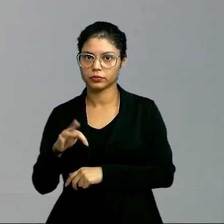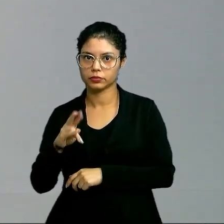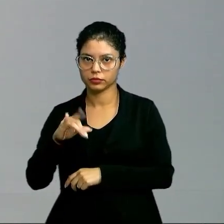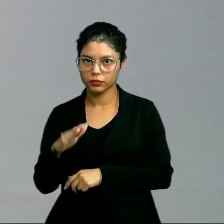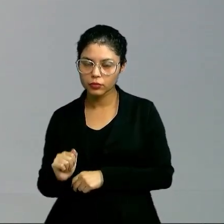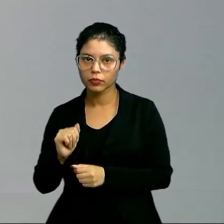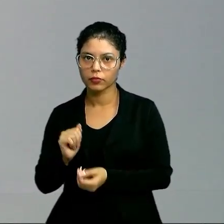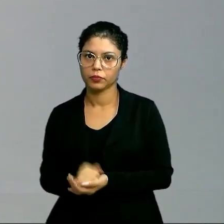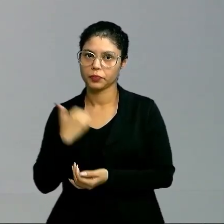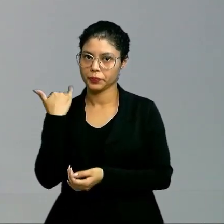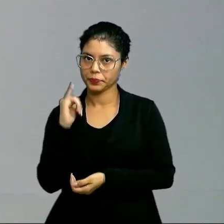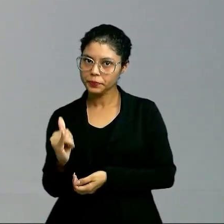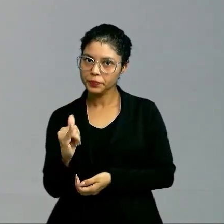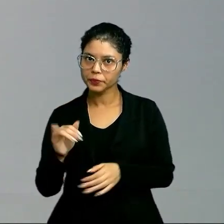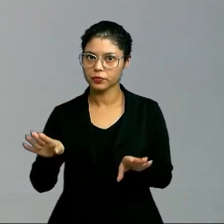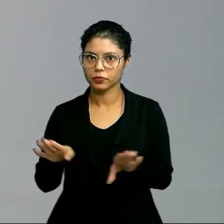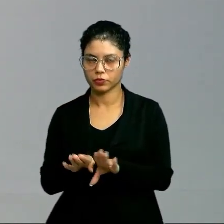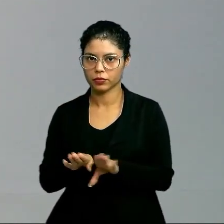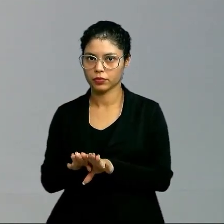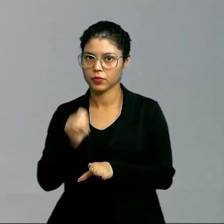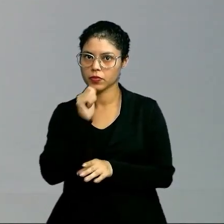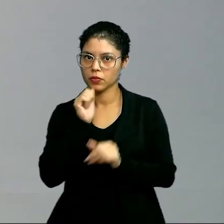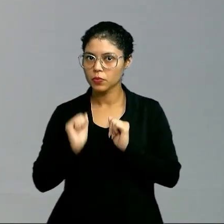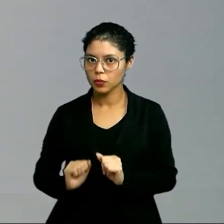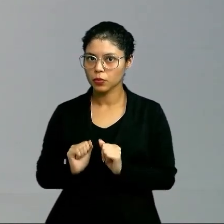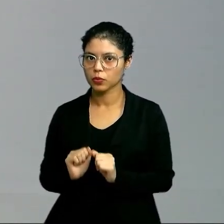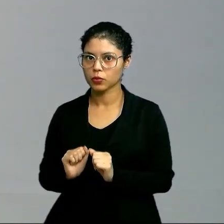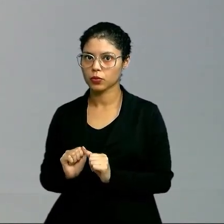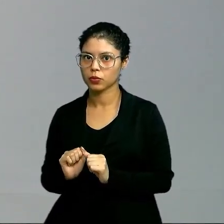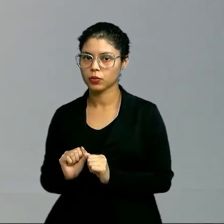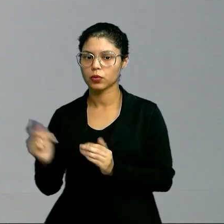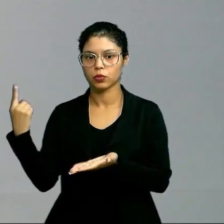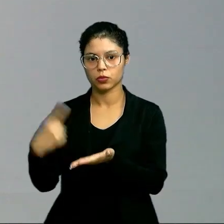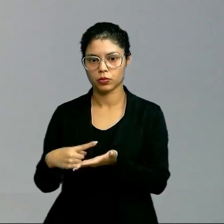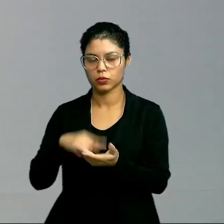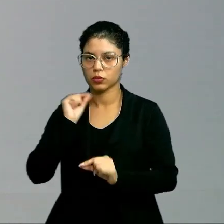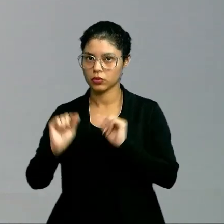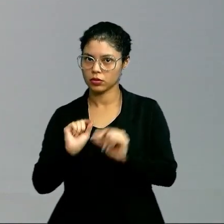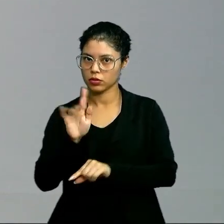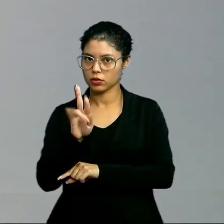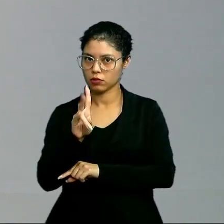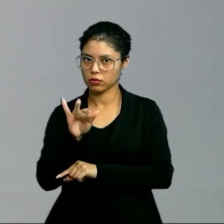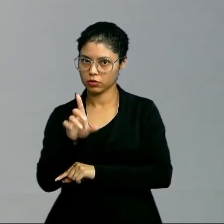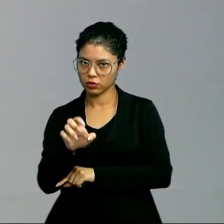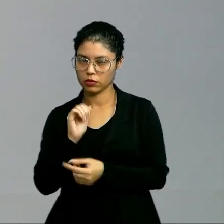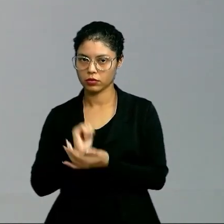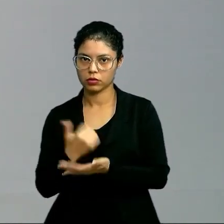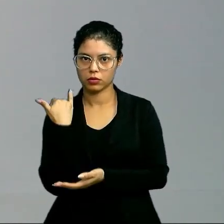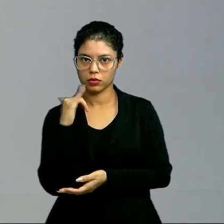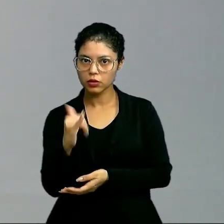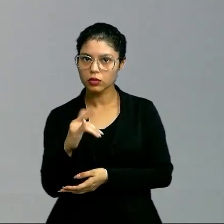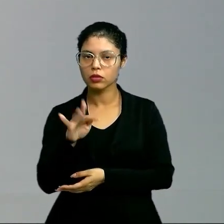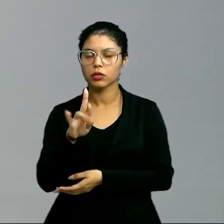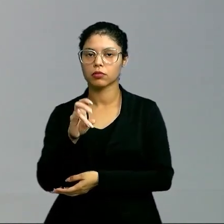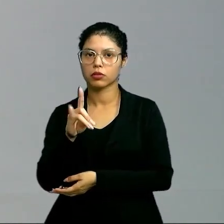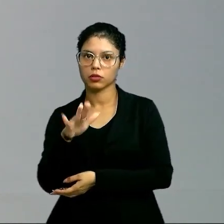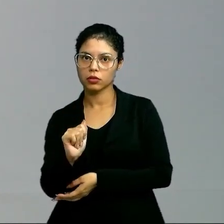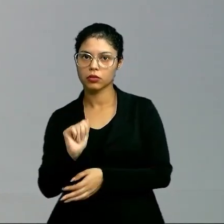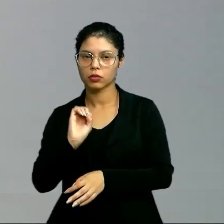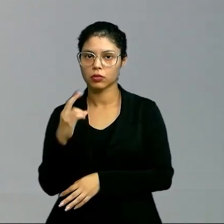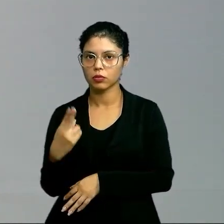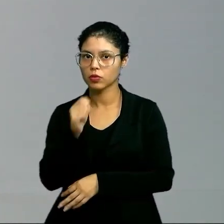toboágua. Para escorregar, o usuário deverá manter-se deitado na peça de saída, mantendo-se as pernas fechadas e os